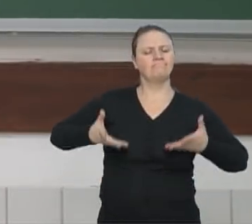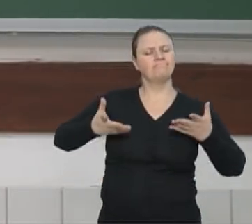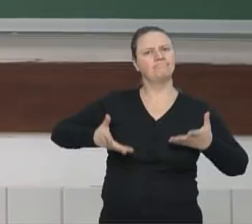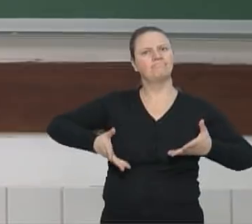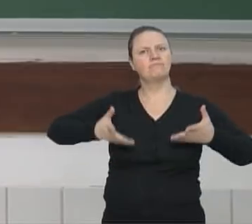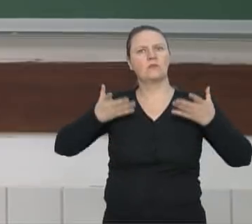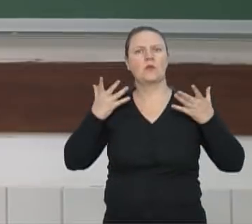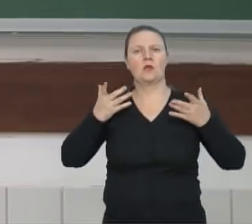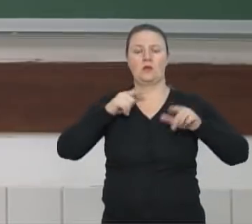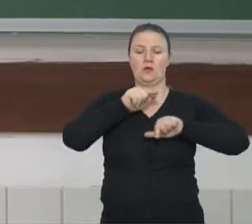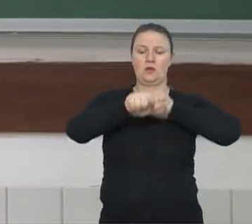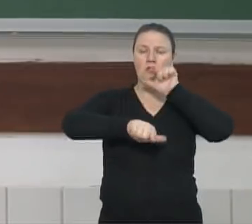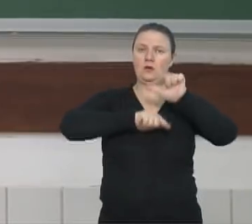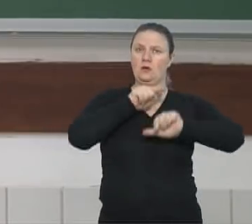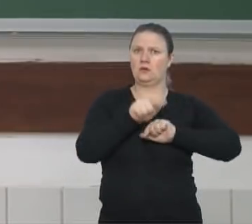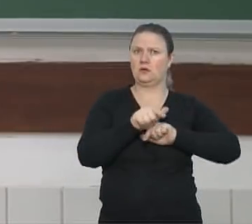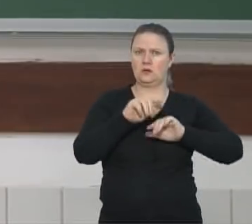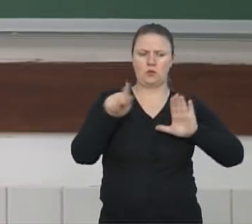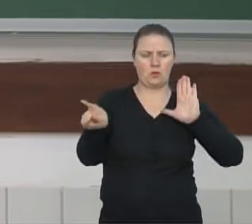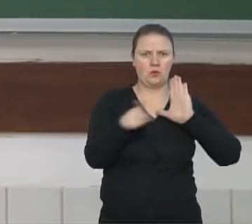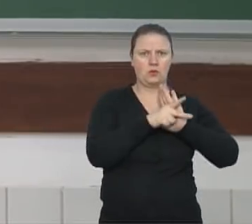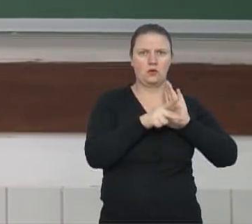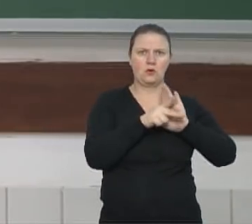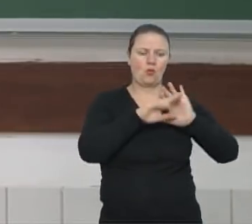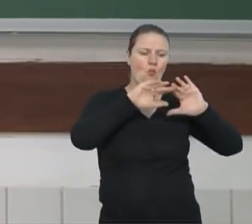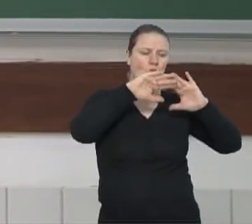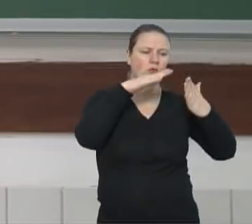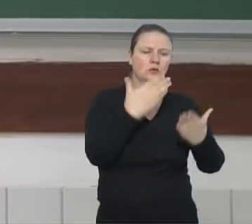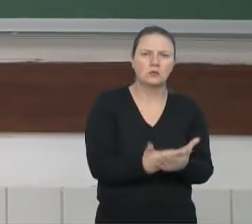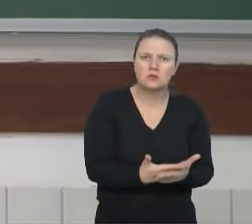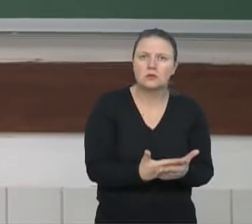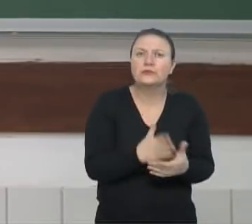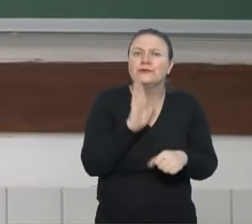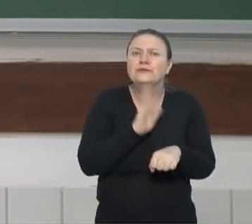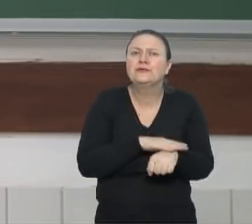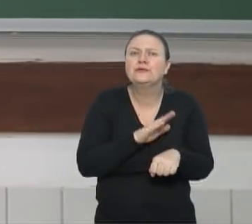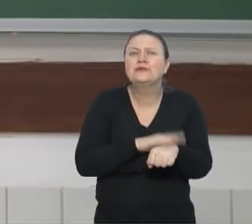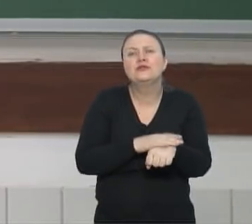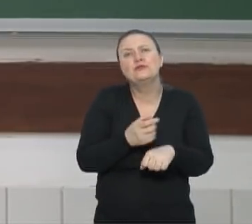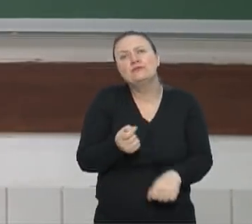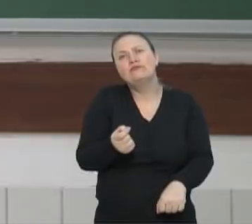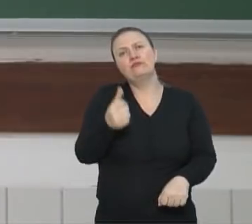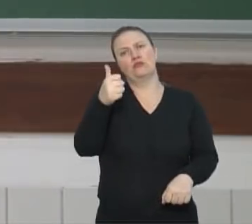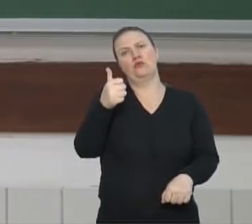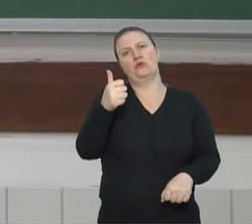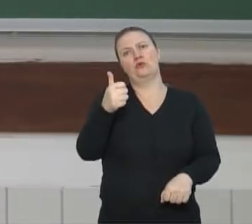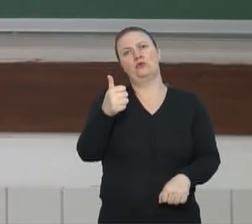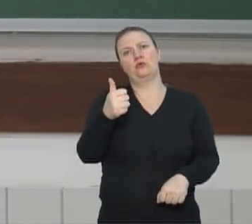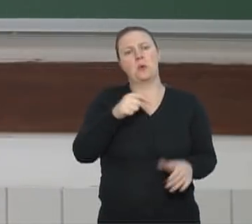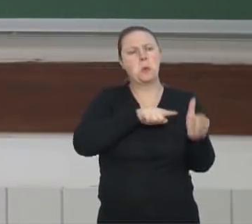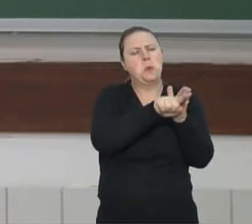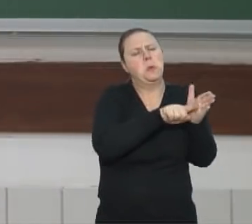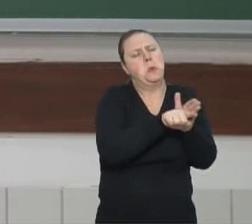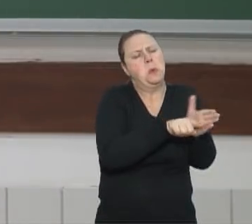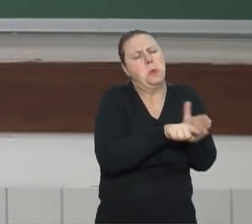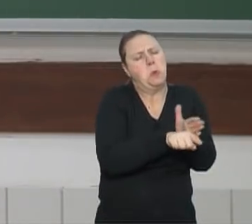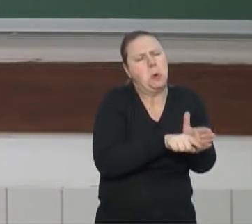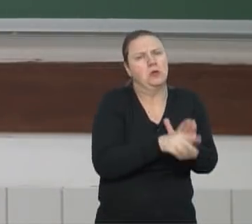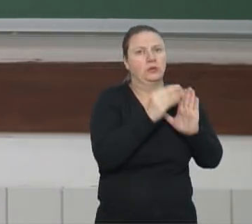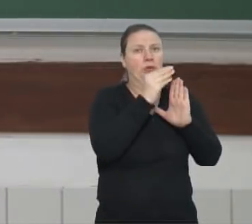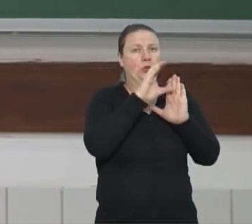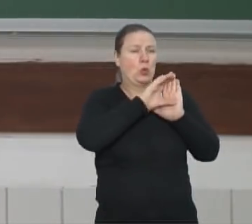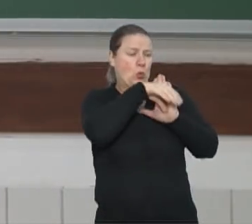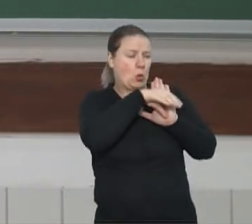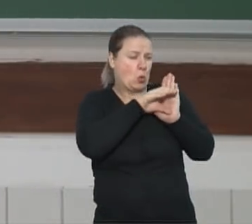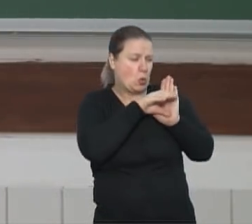Porque é aquele trabalho da escola. Então não tem tanto tempo para explorar todo o conteúdo que eu preciso.